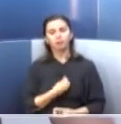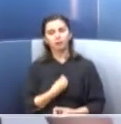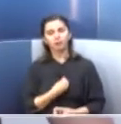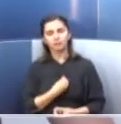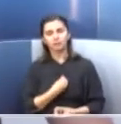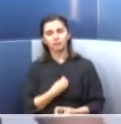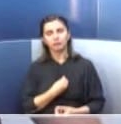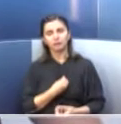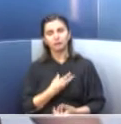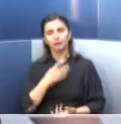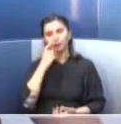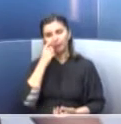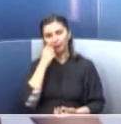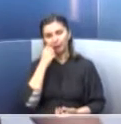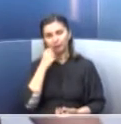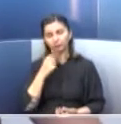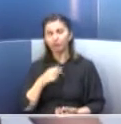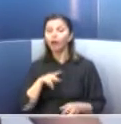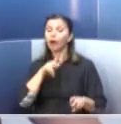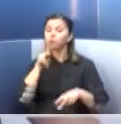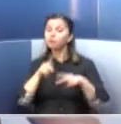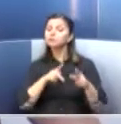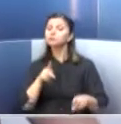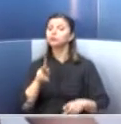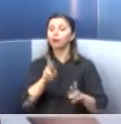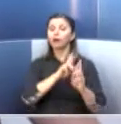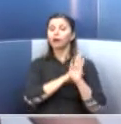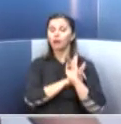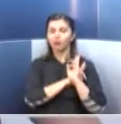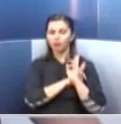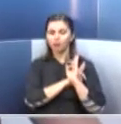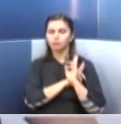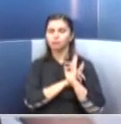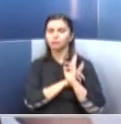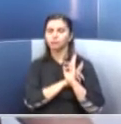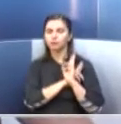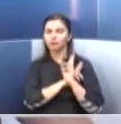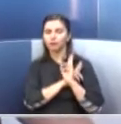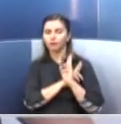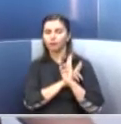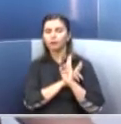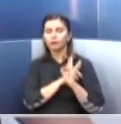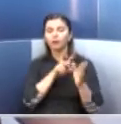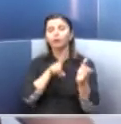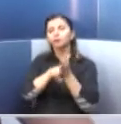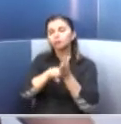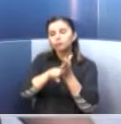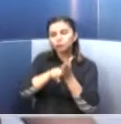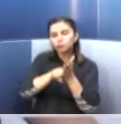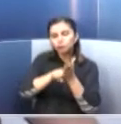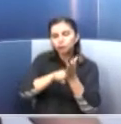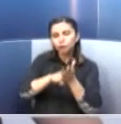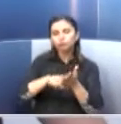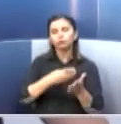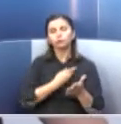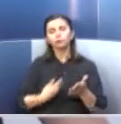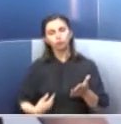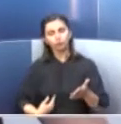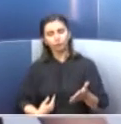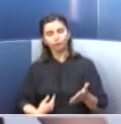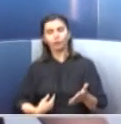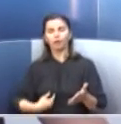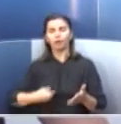nível de Estado, da responsável pelos índices do governo no que diz respeito aos trabalhos que são feitos no Estado de Minas